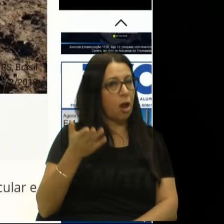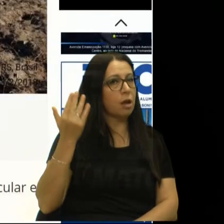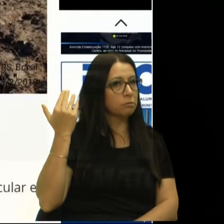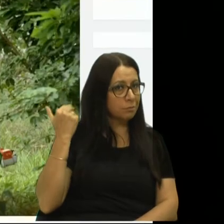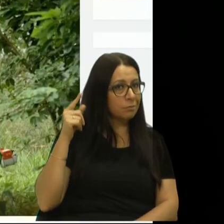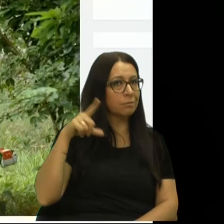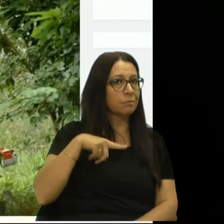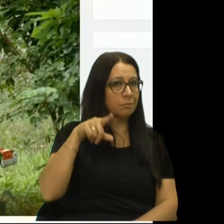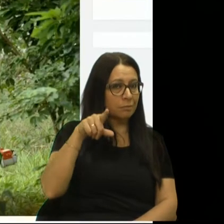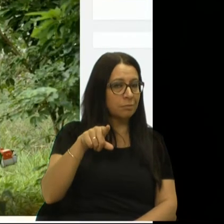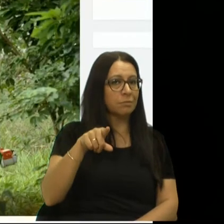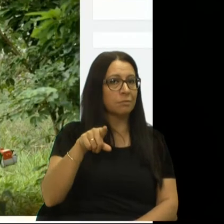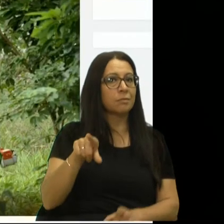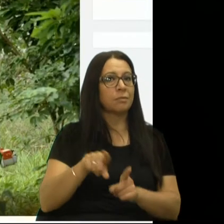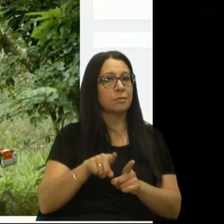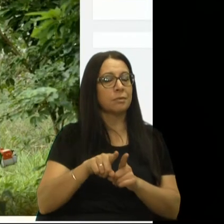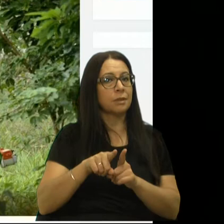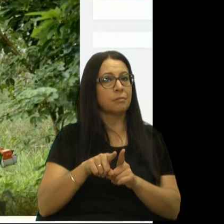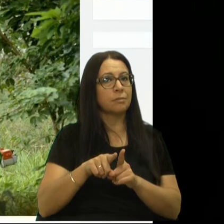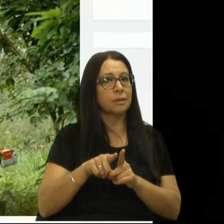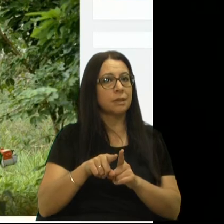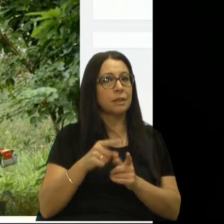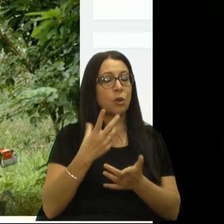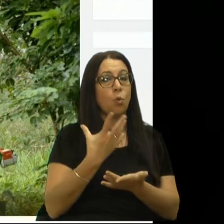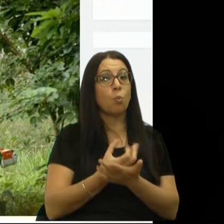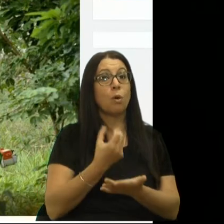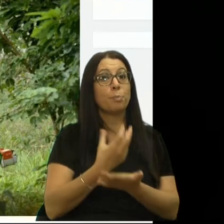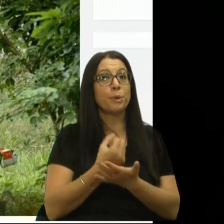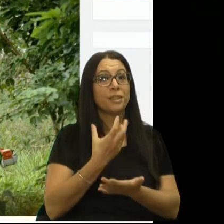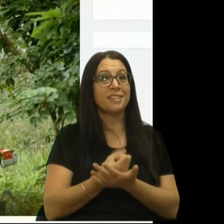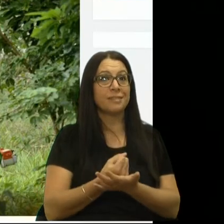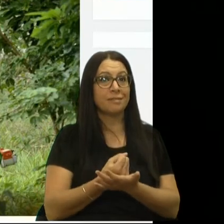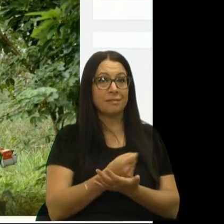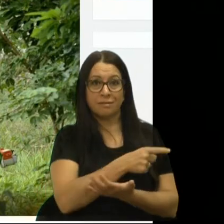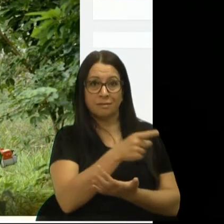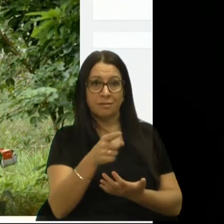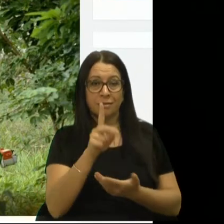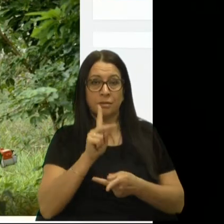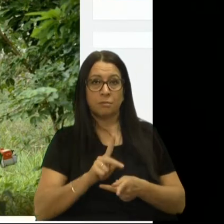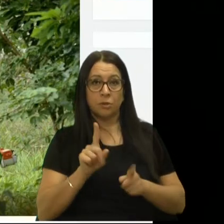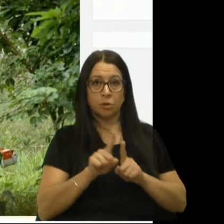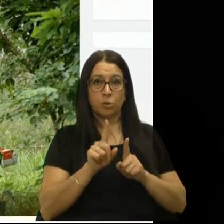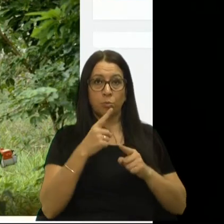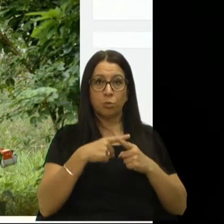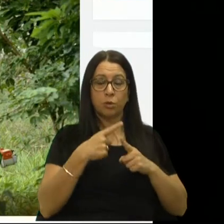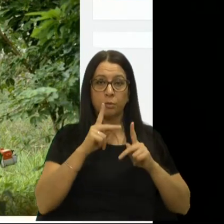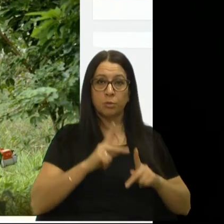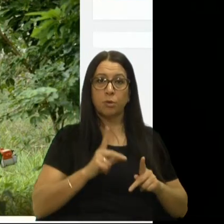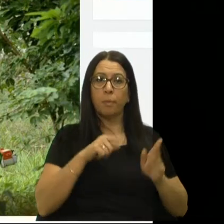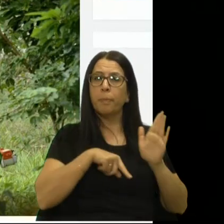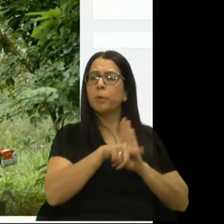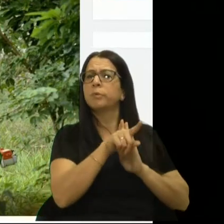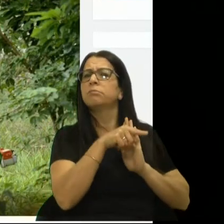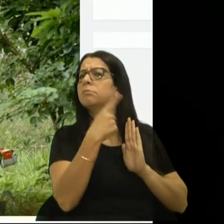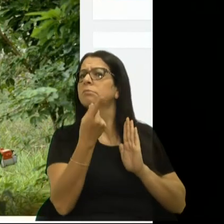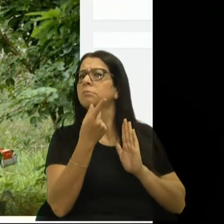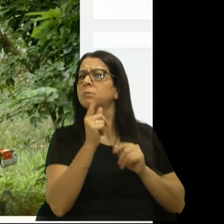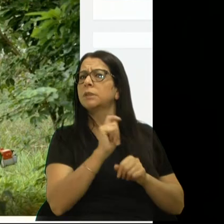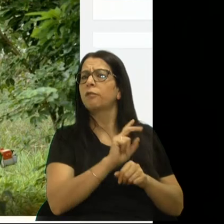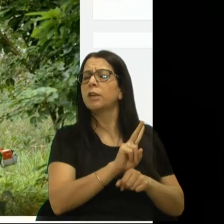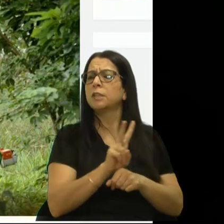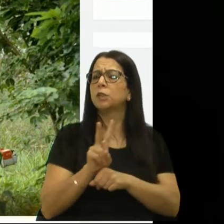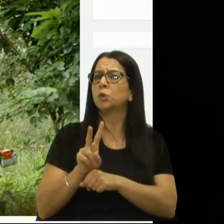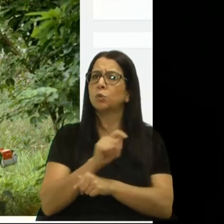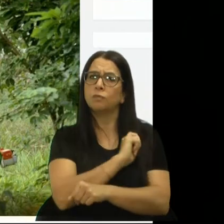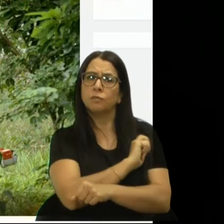pleno, né? Inclusive, eles têm um aplicativo onde as pessoas... Porque as pessoas podem perguntar, tá, mas quem vai fiscalizar?